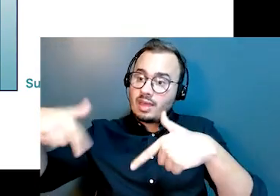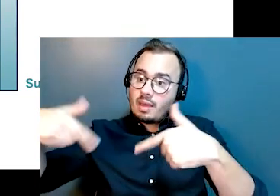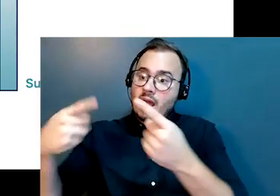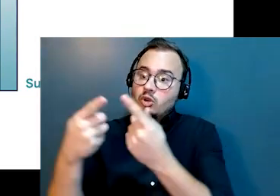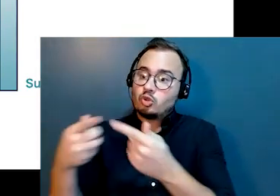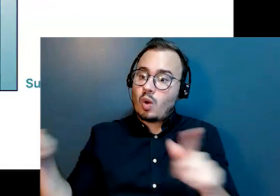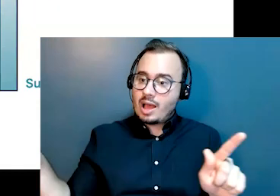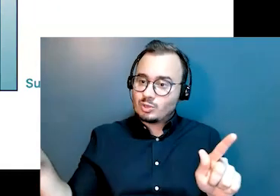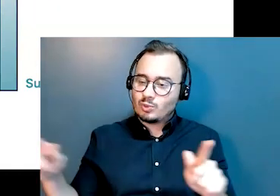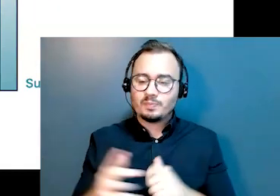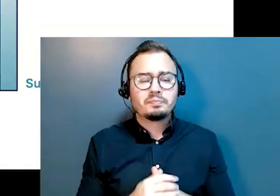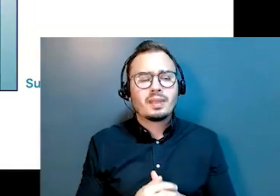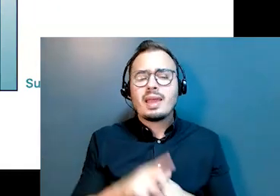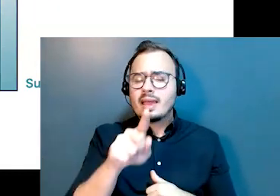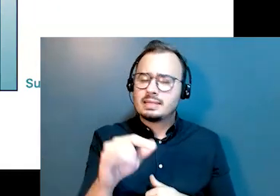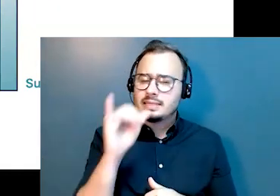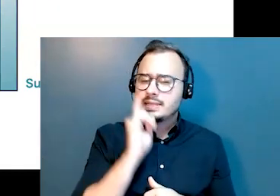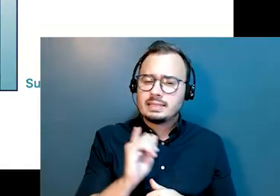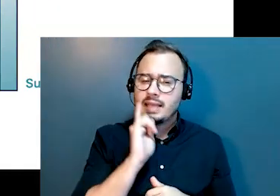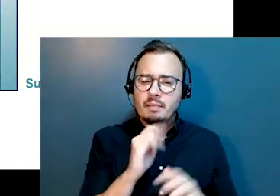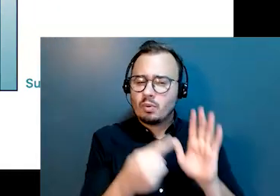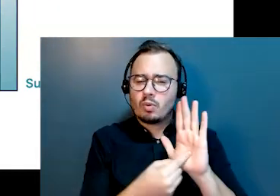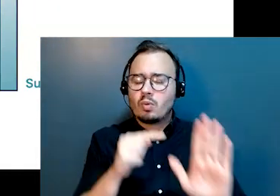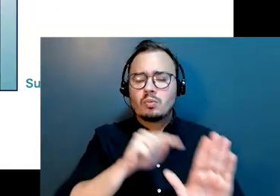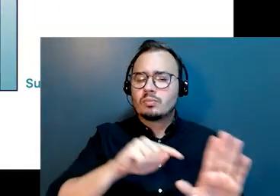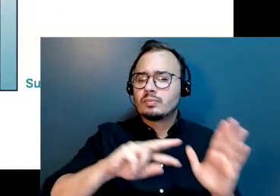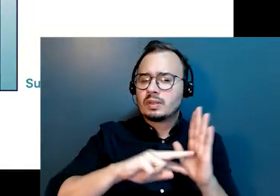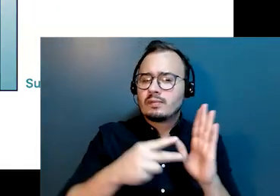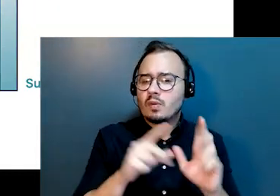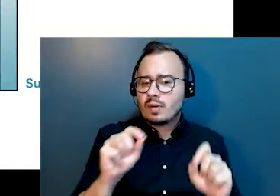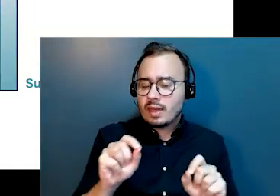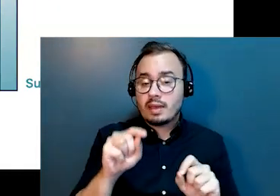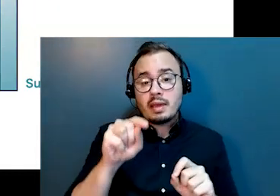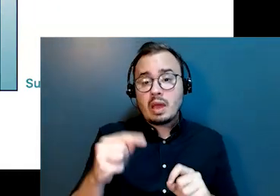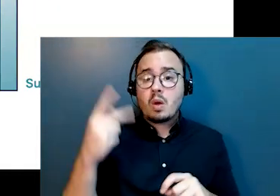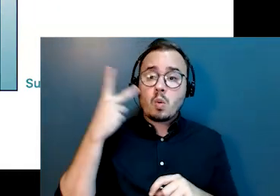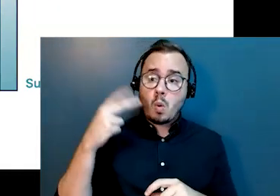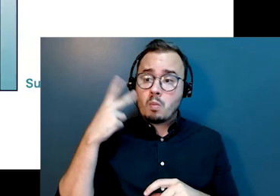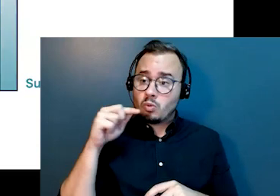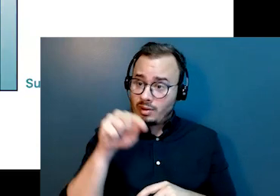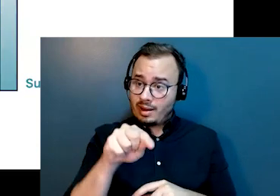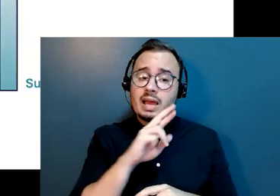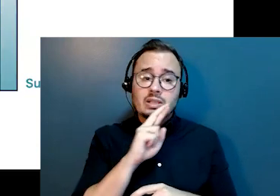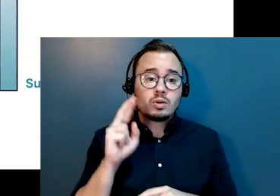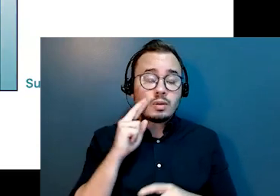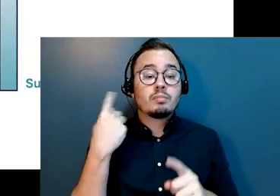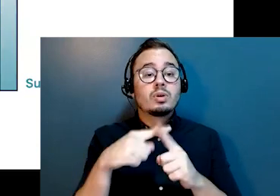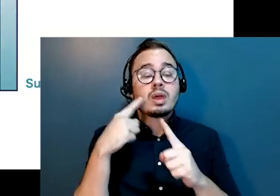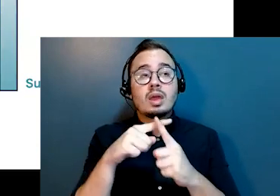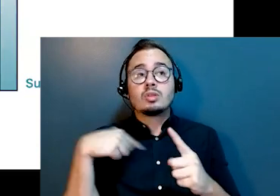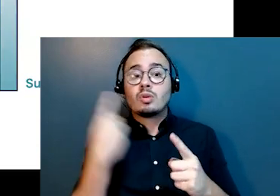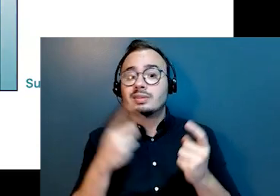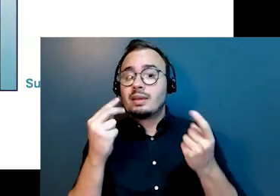entre funções era algo comum no restaurante. Porque o nosso objetivo final era atender bem o cliente, era que ele